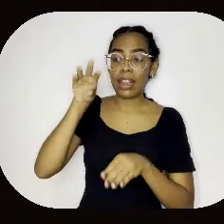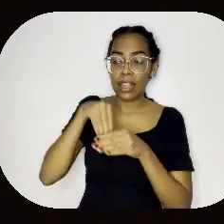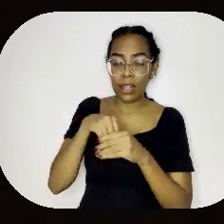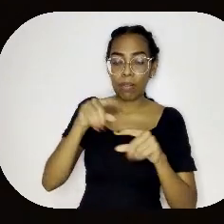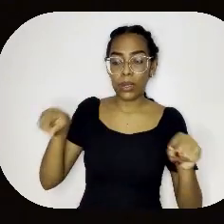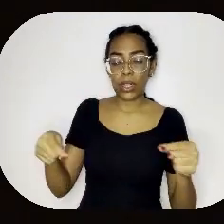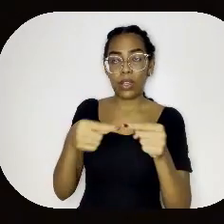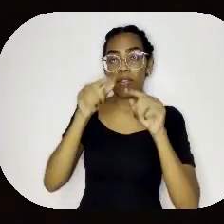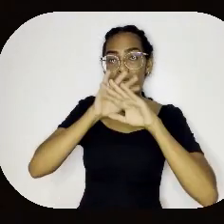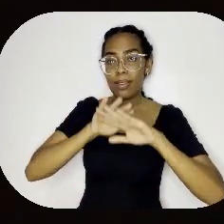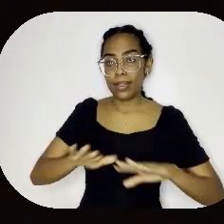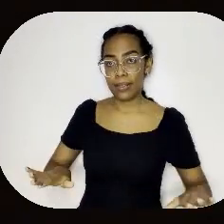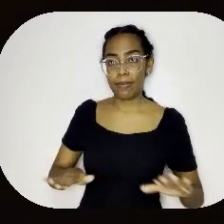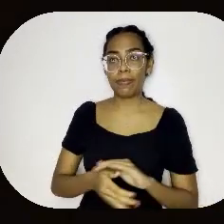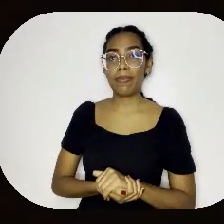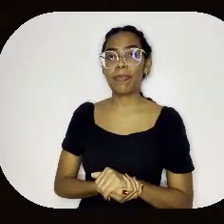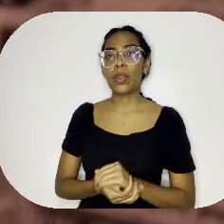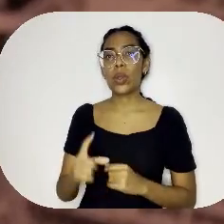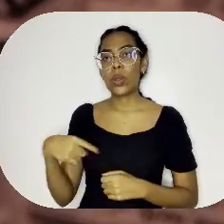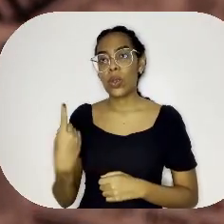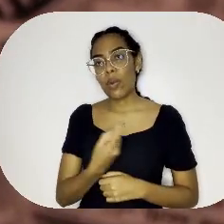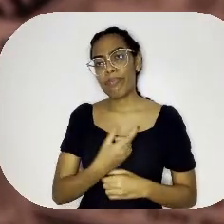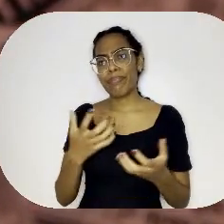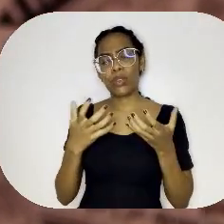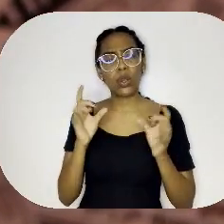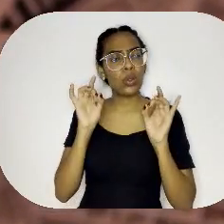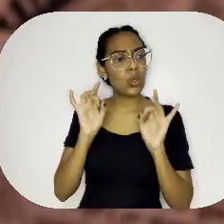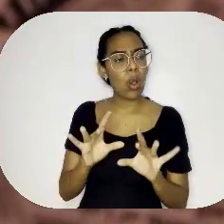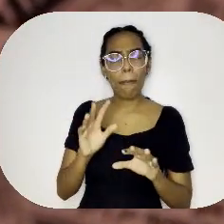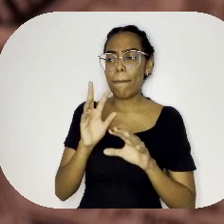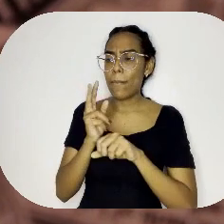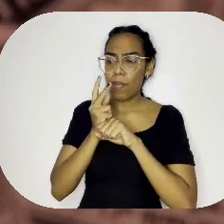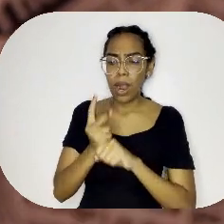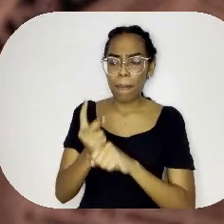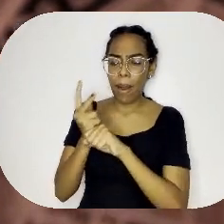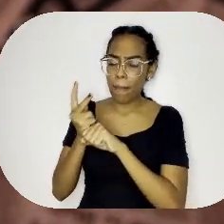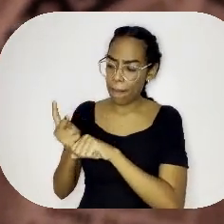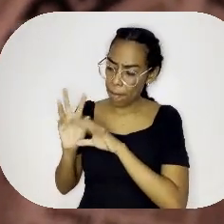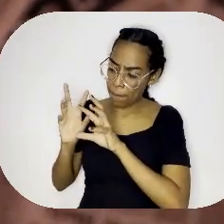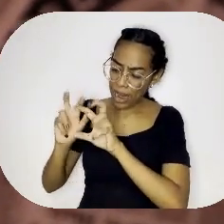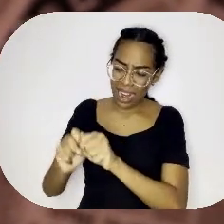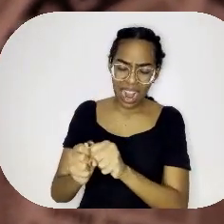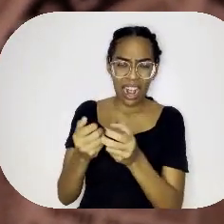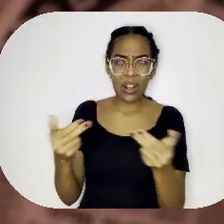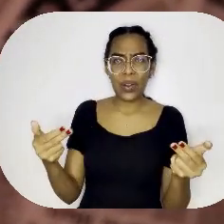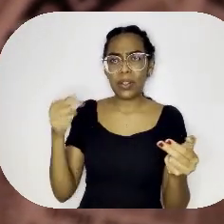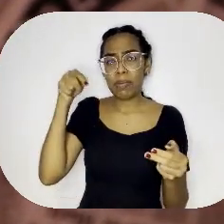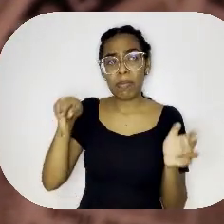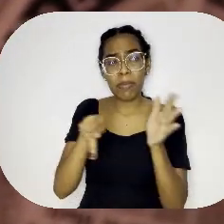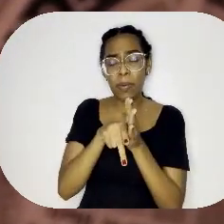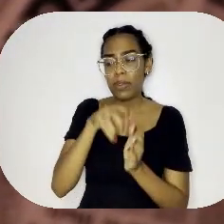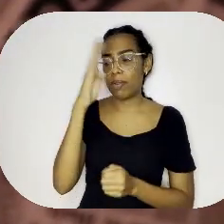fazem isso. Todas elas buscam esse desapego com as com a metrópole portuguesa lá daquela época, né? Que só